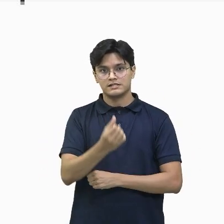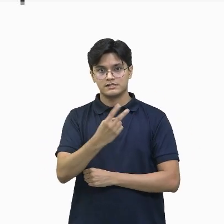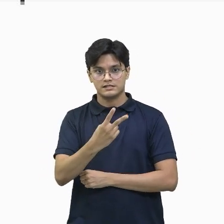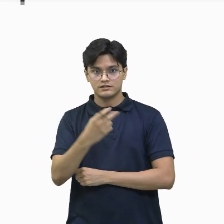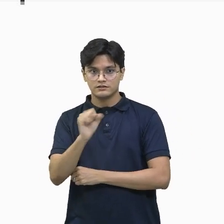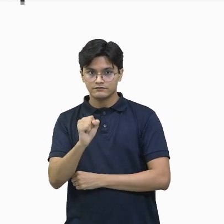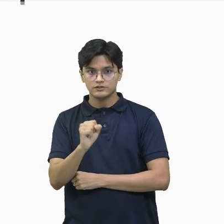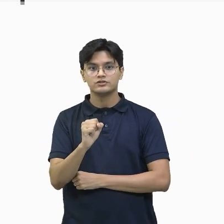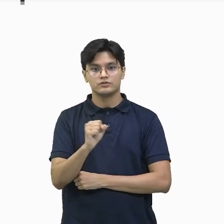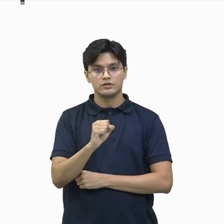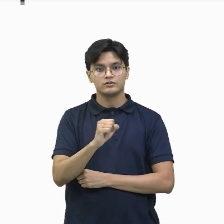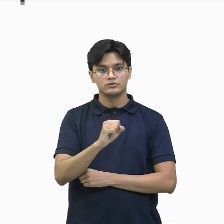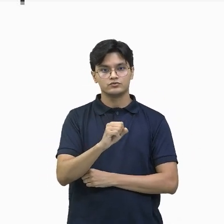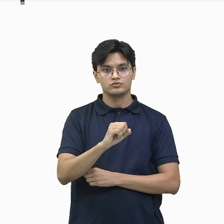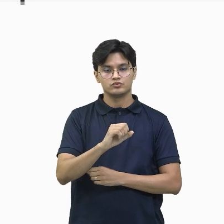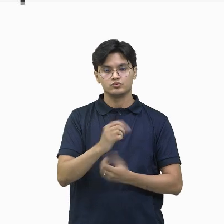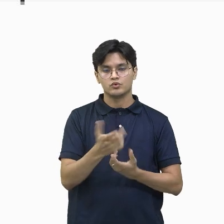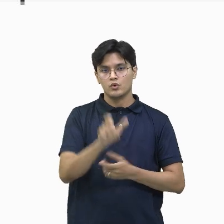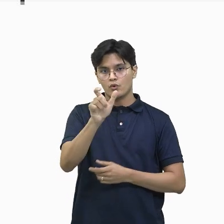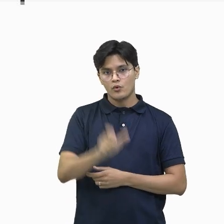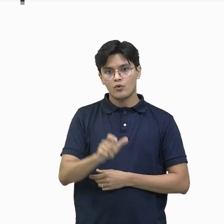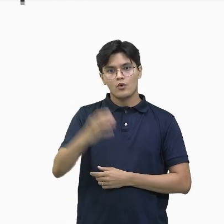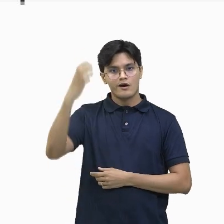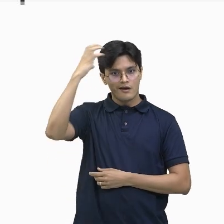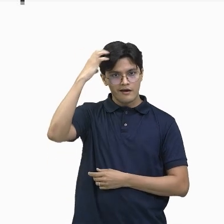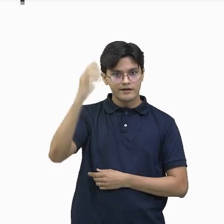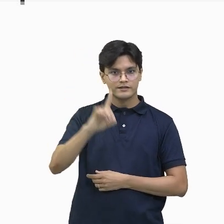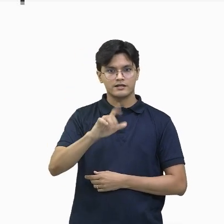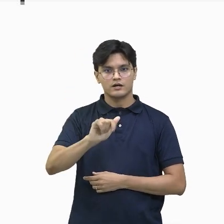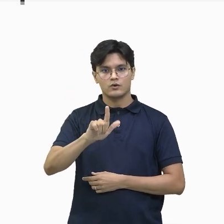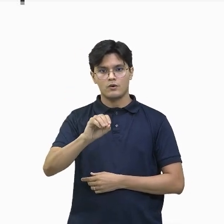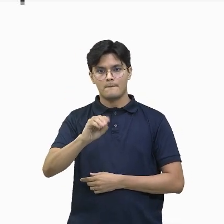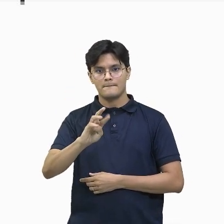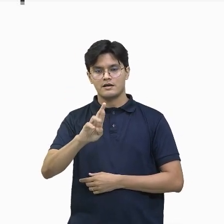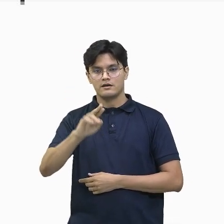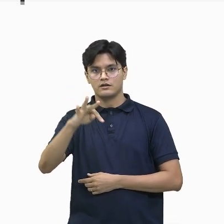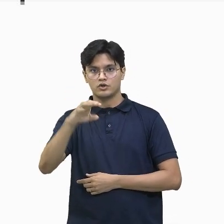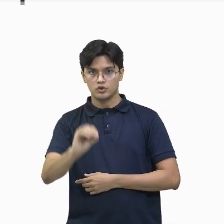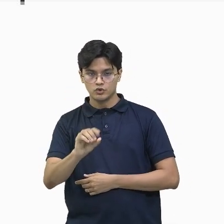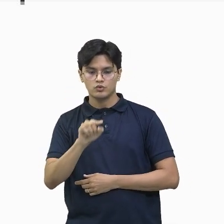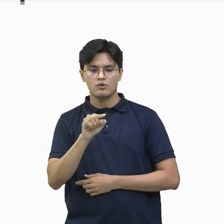Dagoberto I, ficou determinado que os reis francos